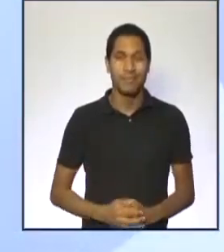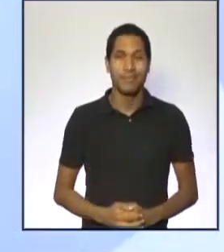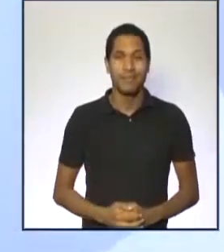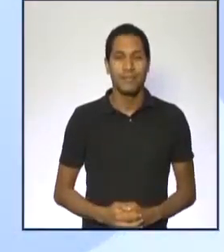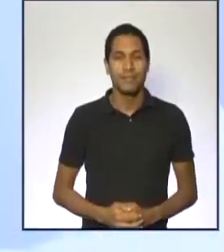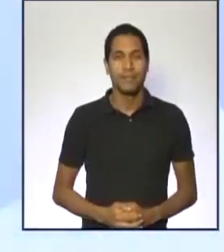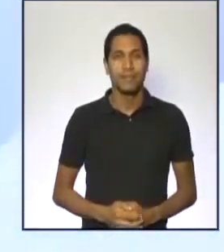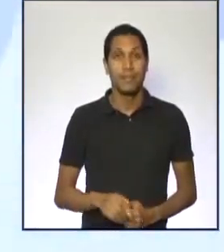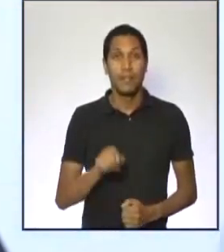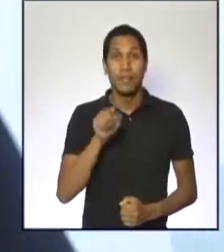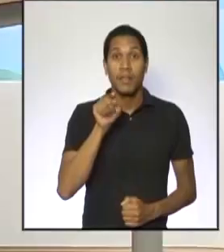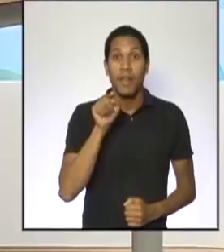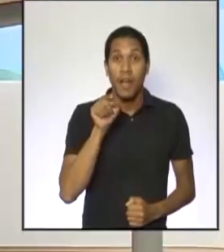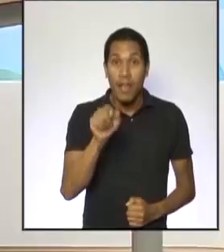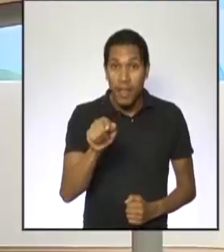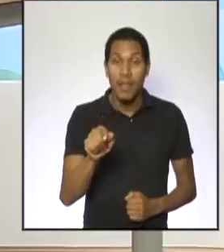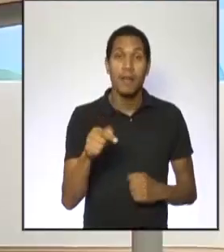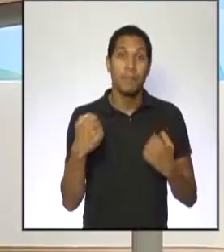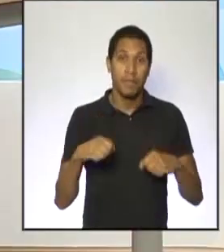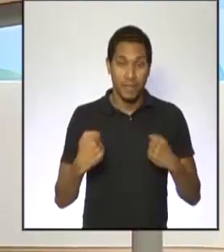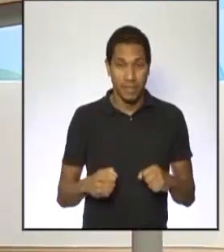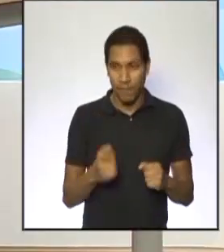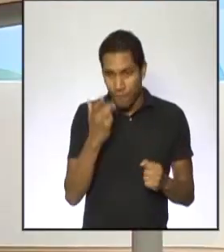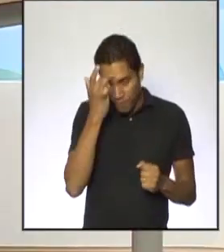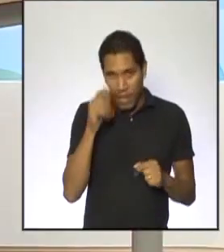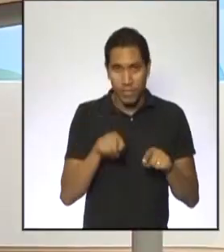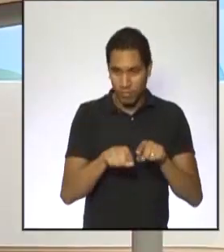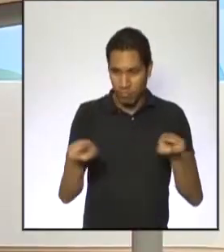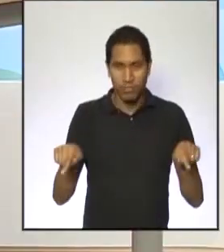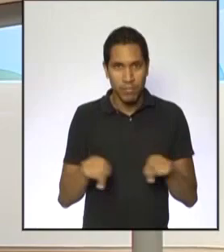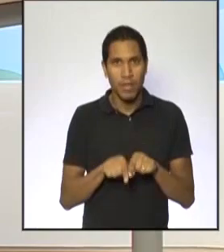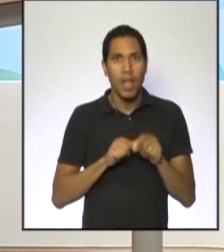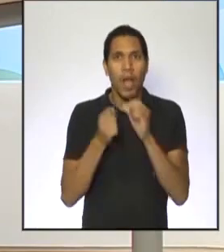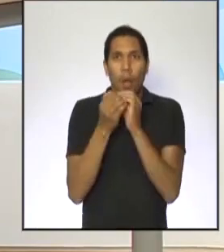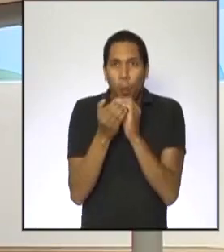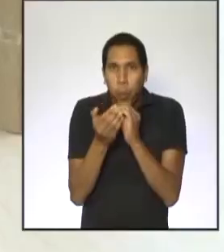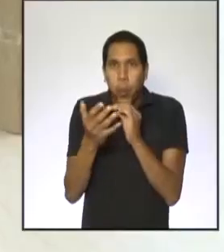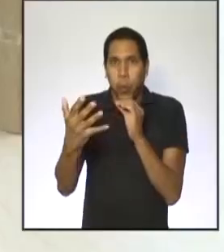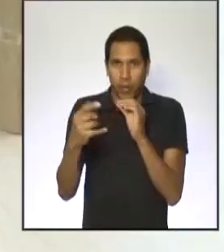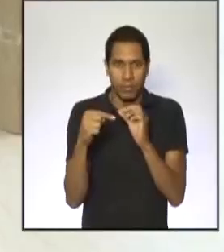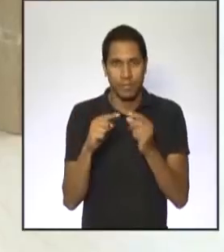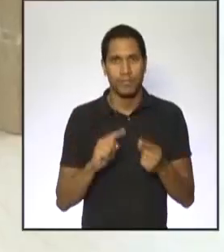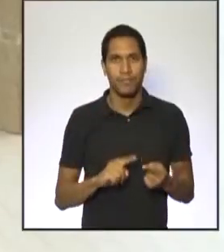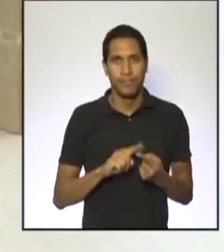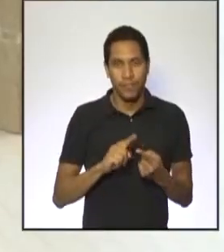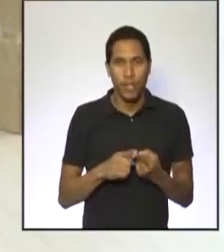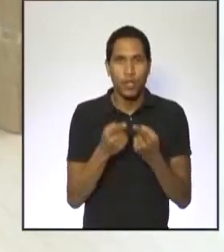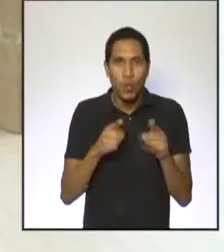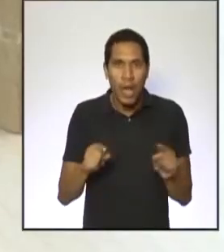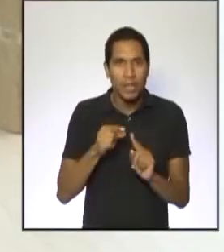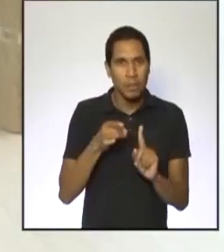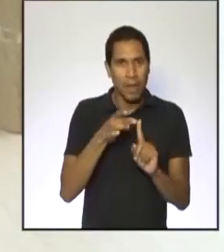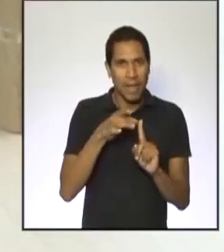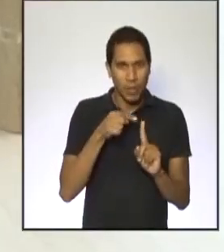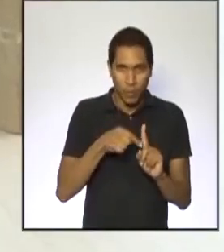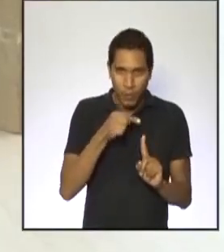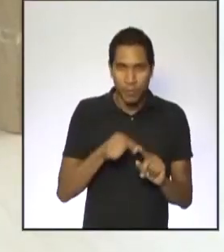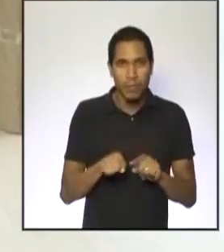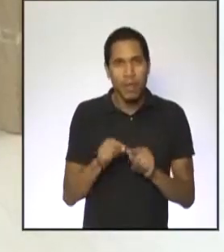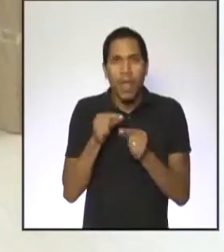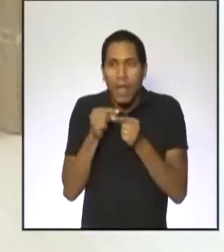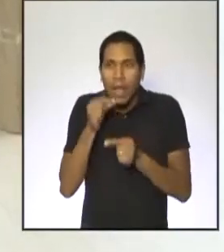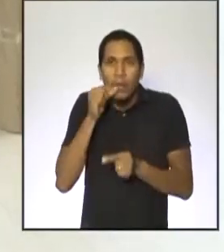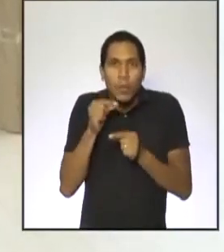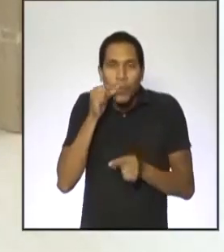Então, tenham aí as mãos de vocês. Bexiga, palito de churrasco,